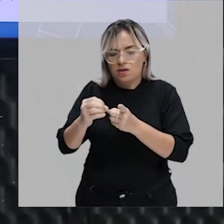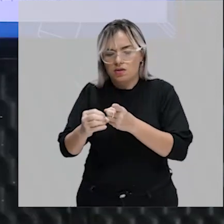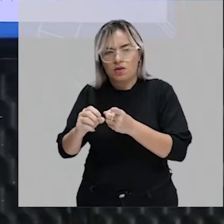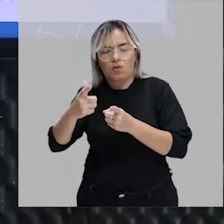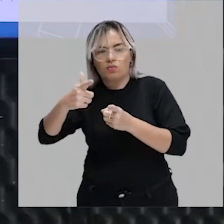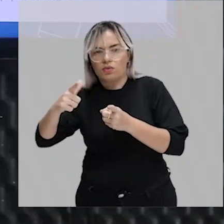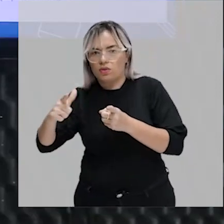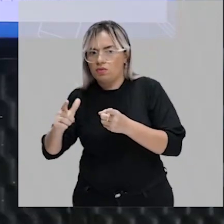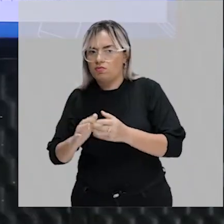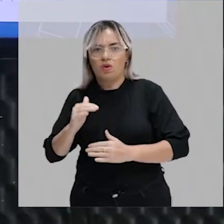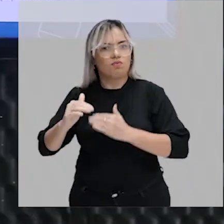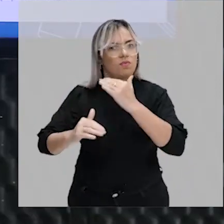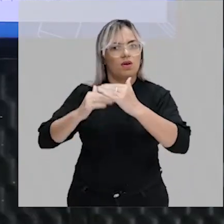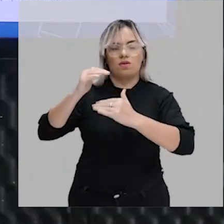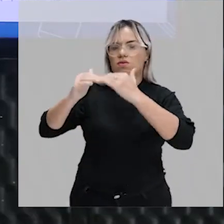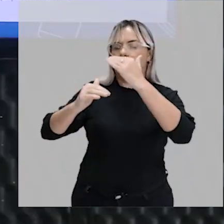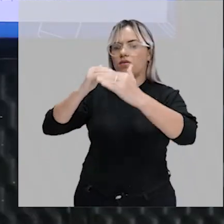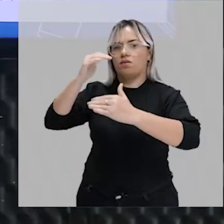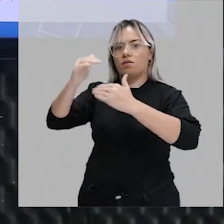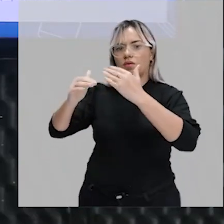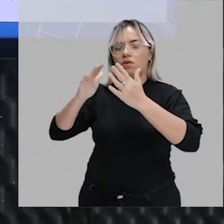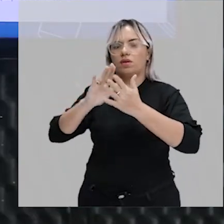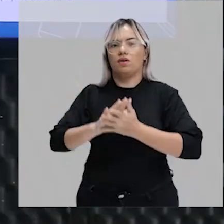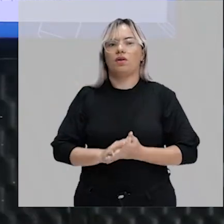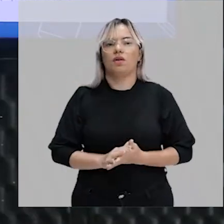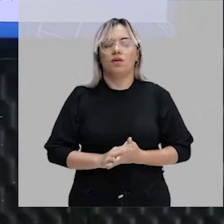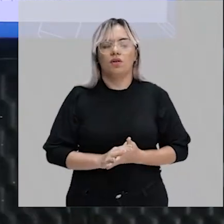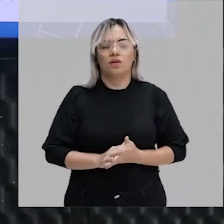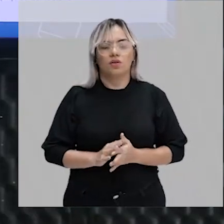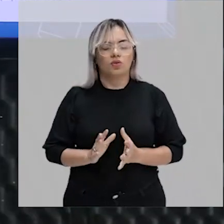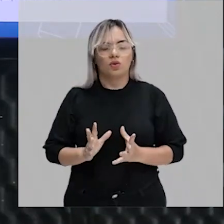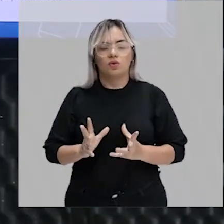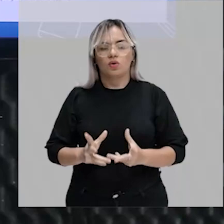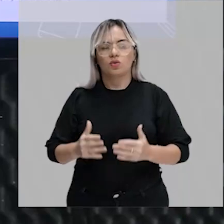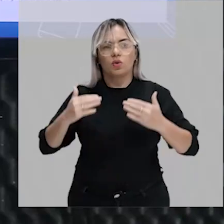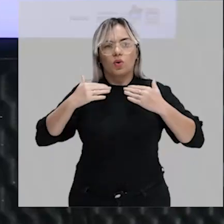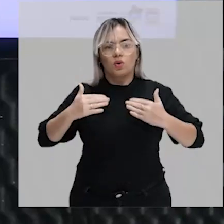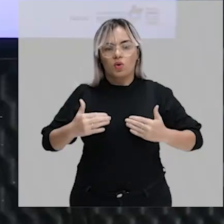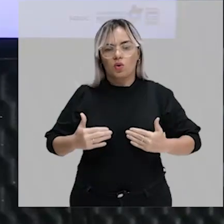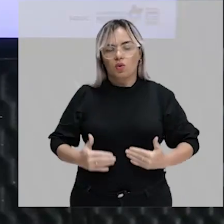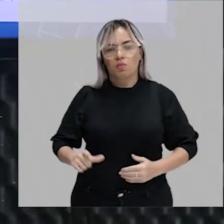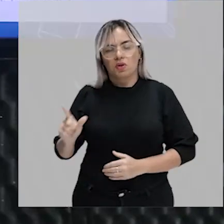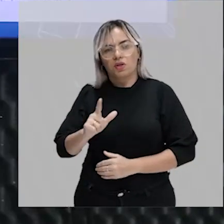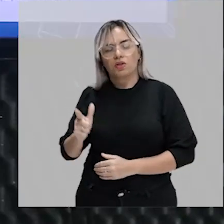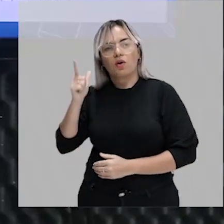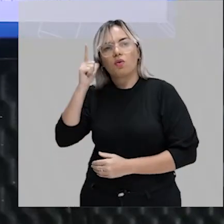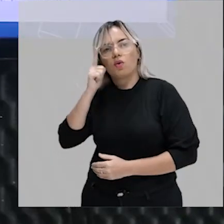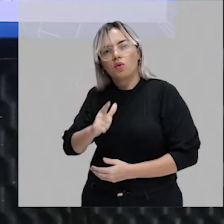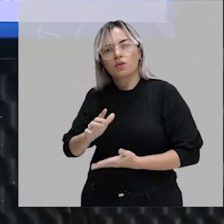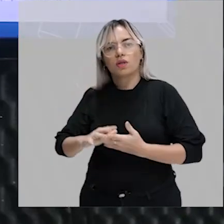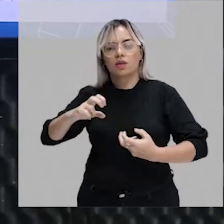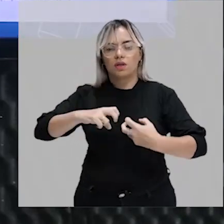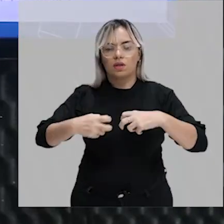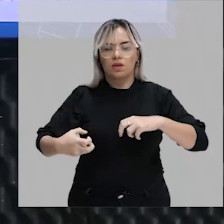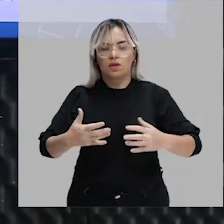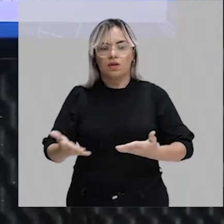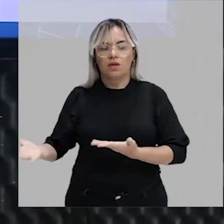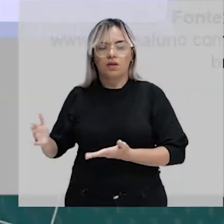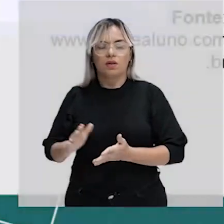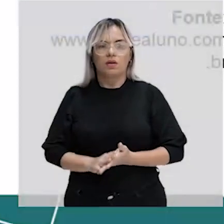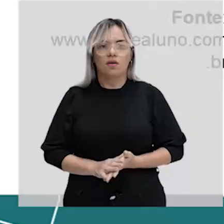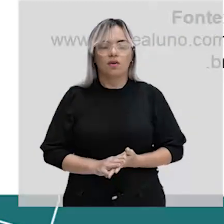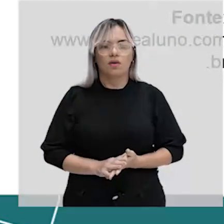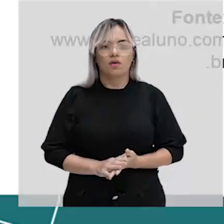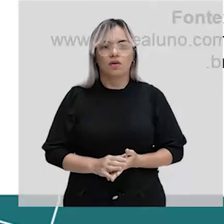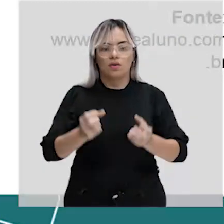não terão esses órgãos desenvolvidos, então serão totalmente inviabilizados. Então, a gente falou, pessoal, de